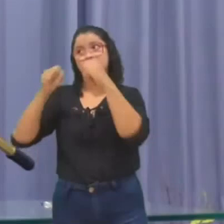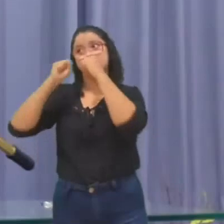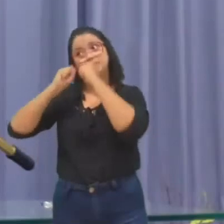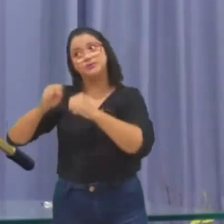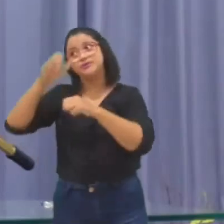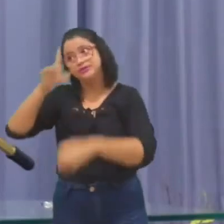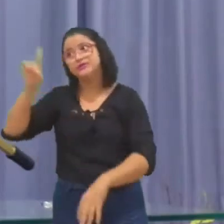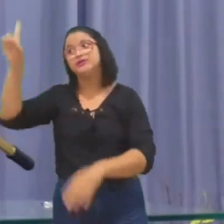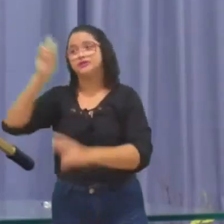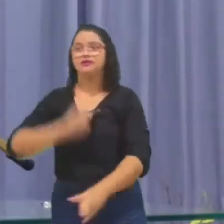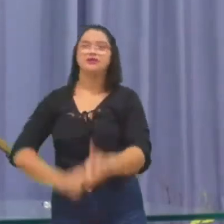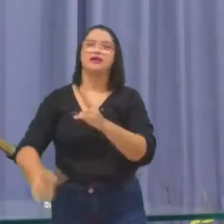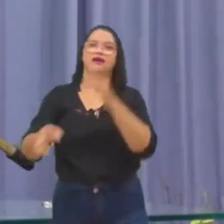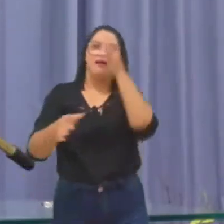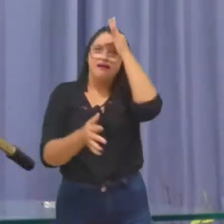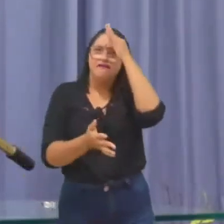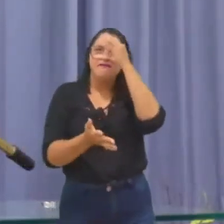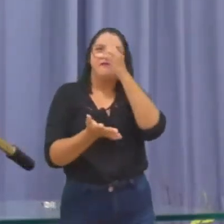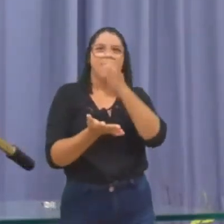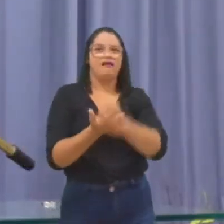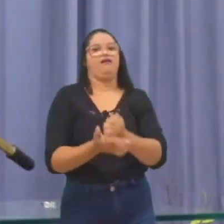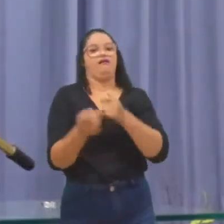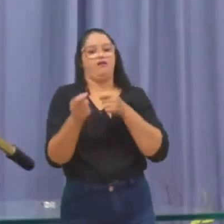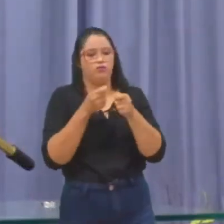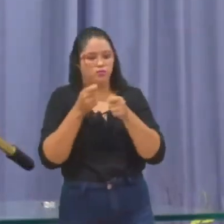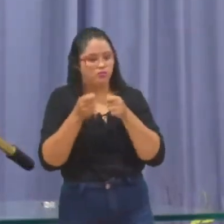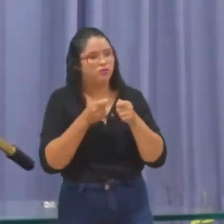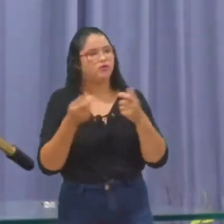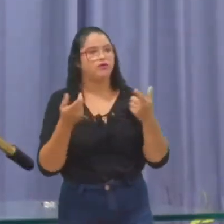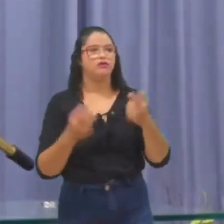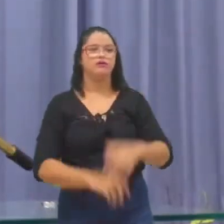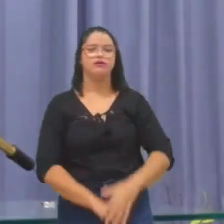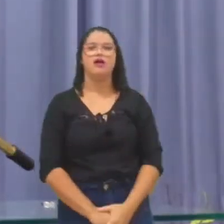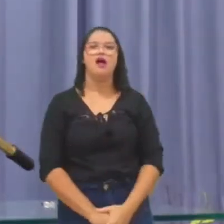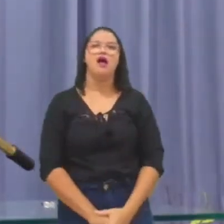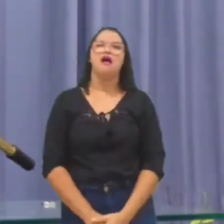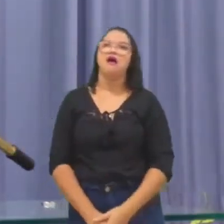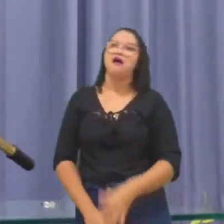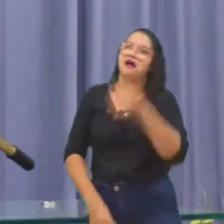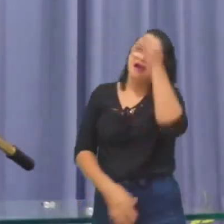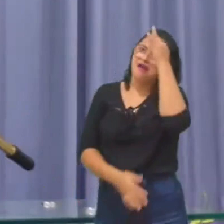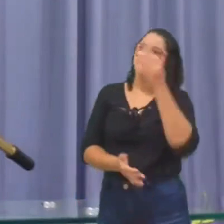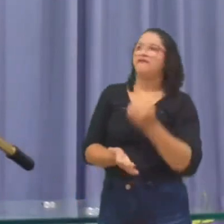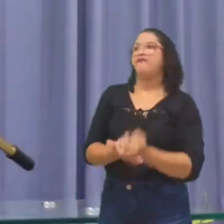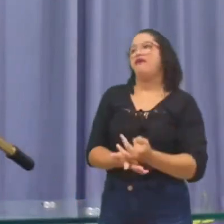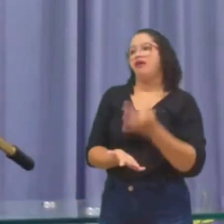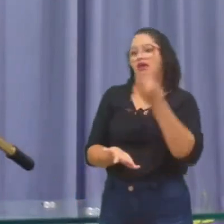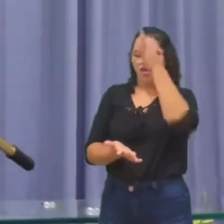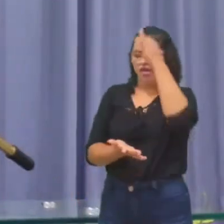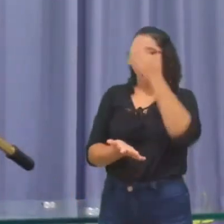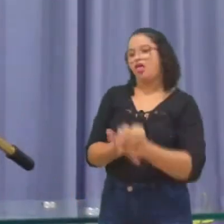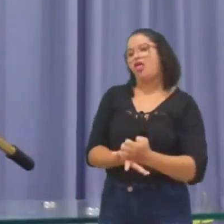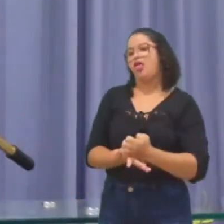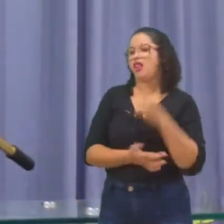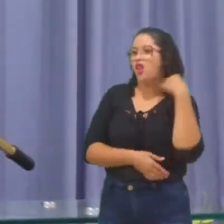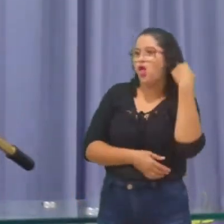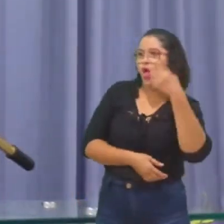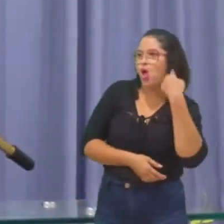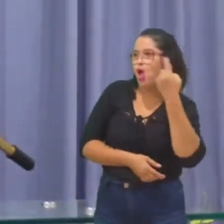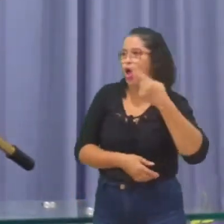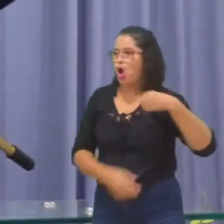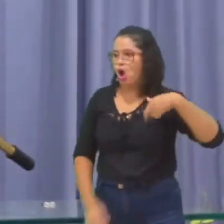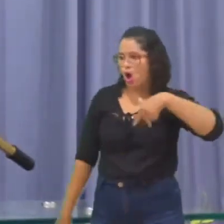Veja, uma fé equilibrada. Não é aquela fé louca de sair por aí, ir lá